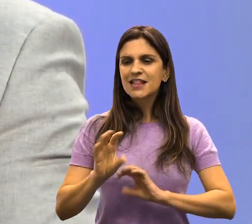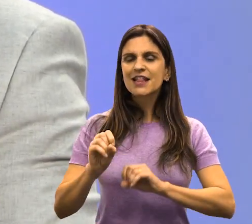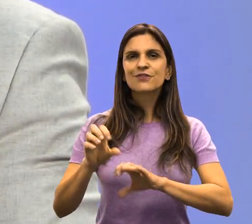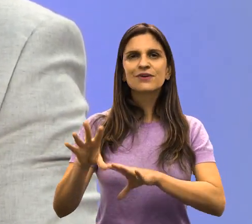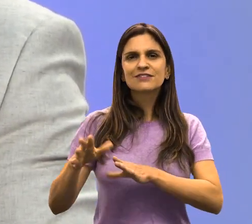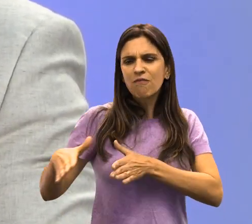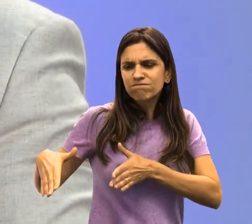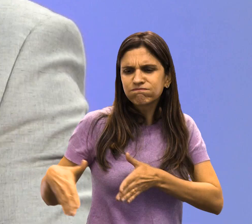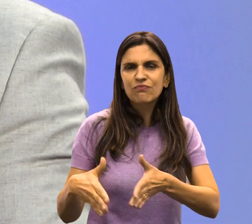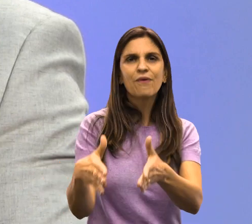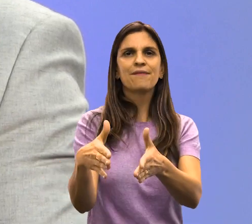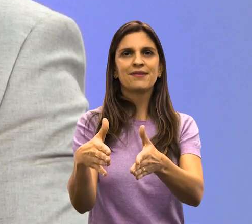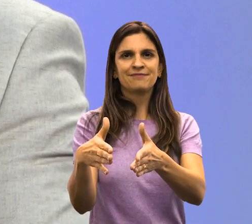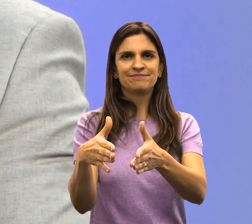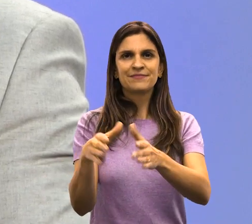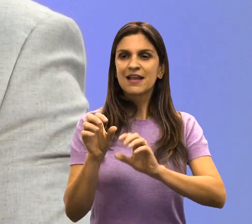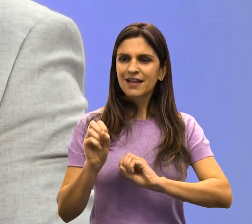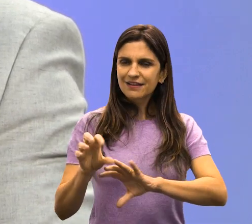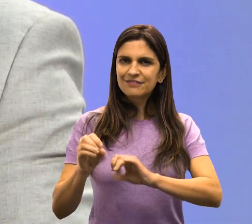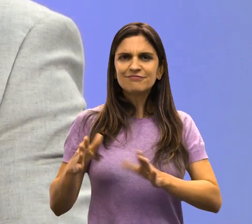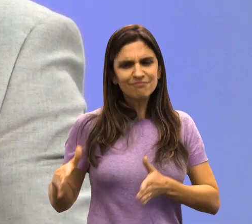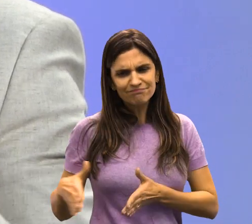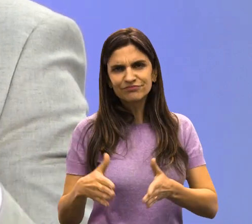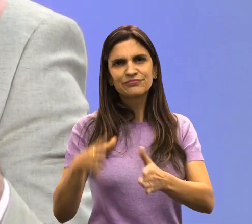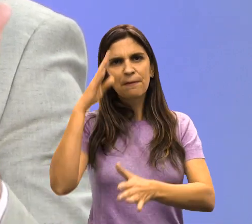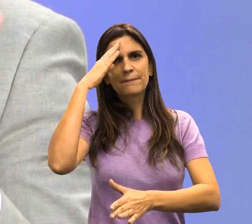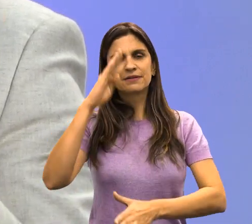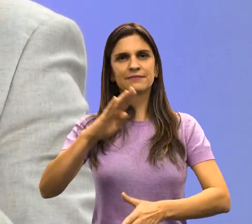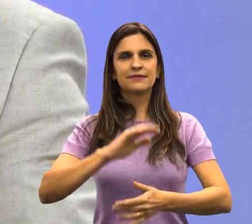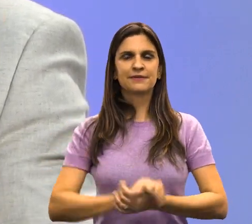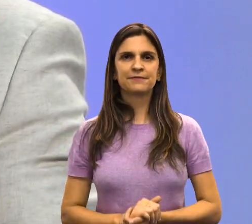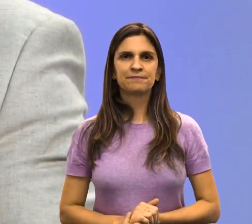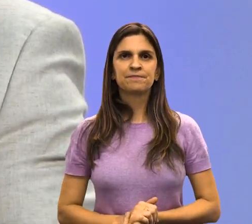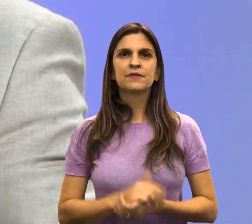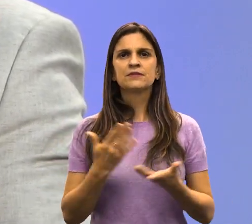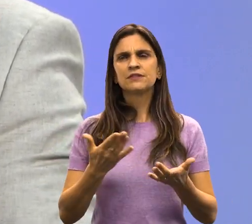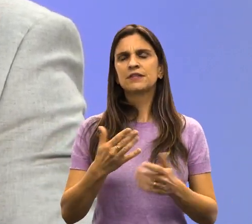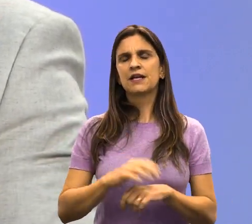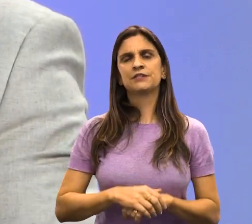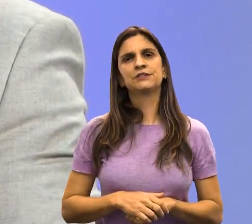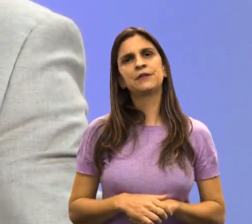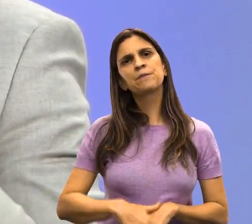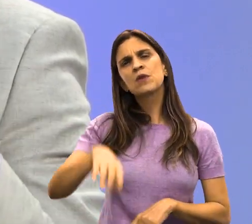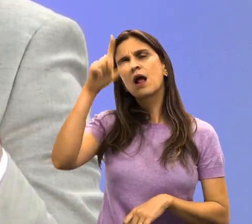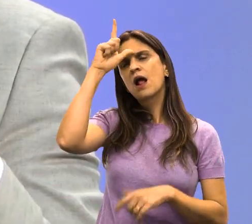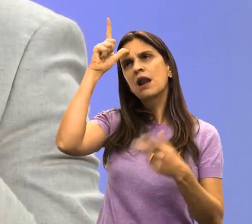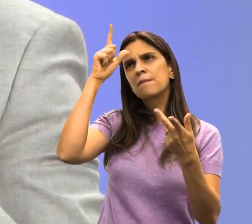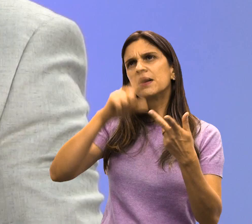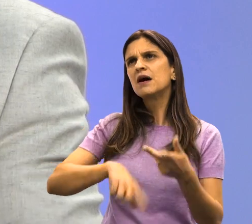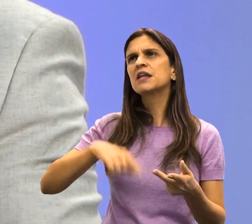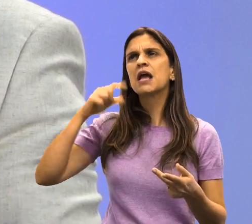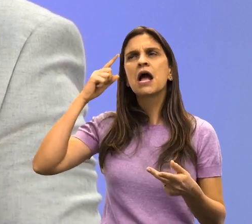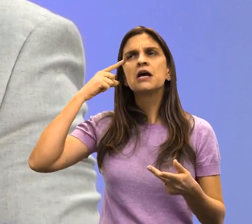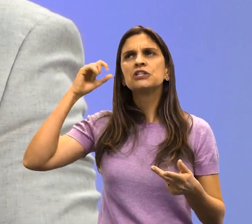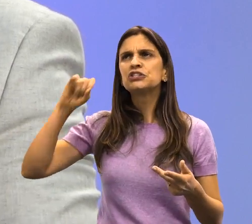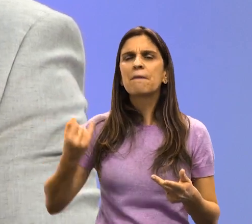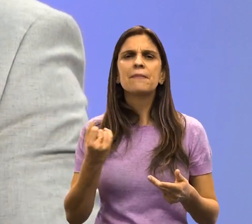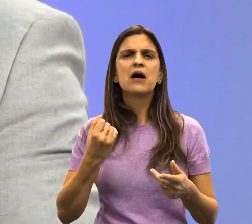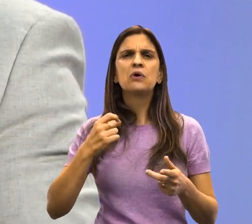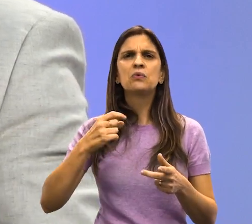Eu sou professor de História e nós sabemos como ficou a Alemanha pós-guerra, como ficou o Japão